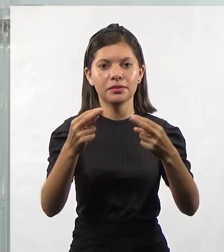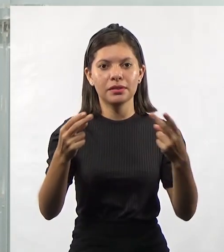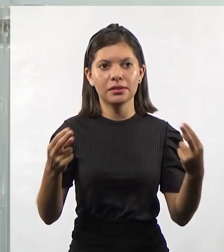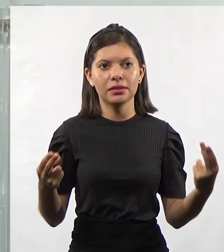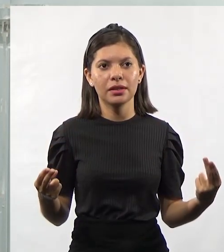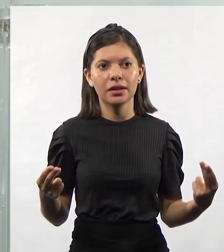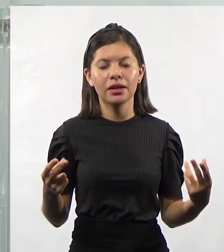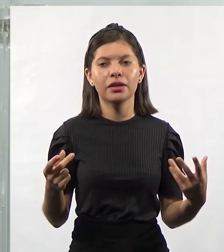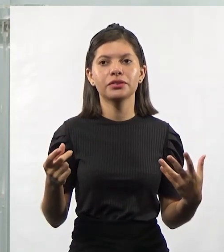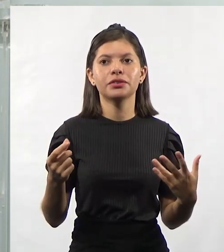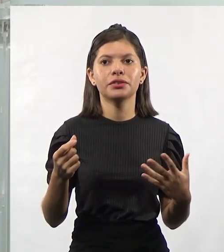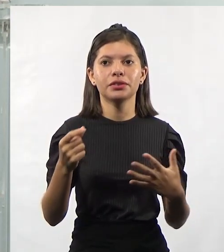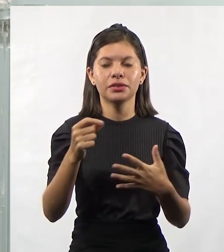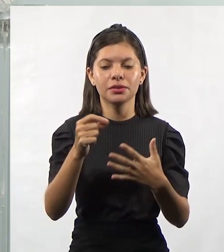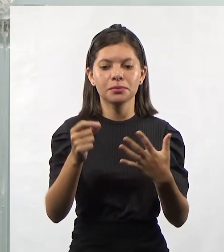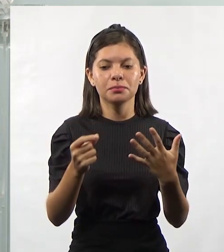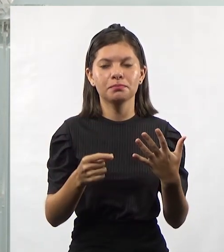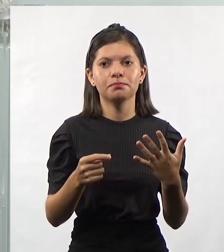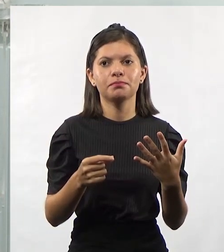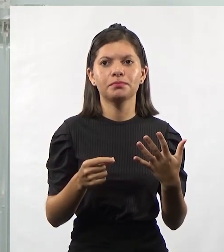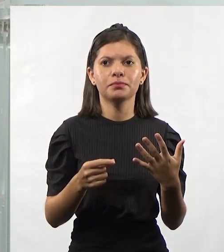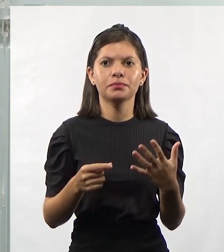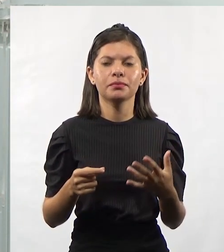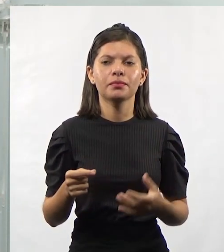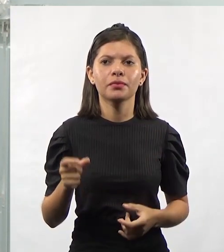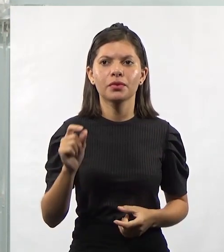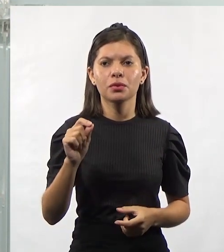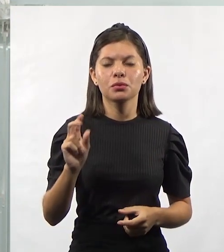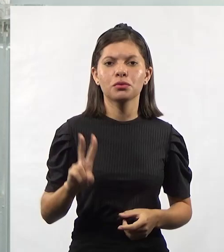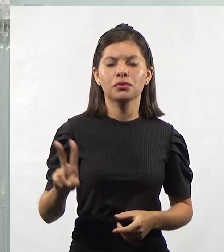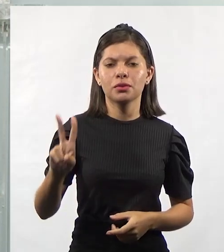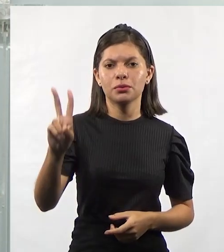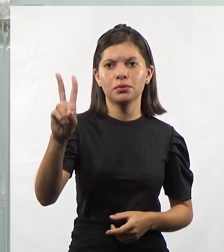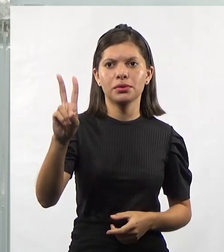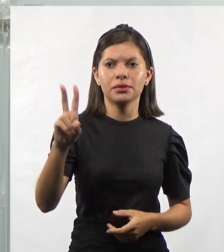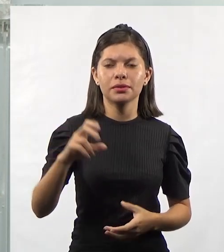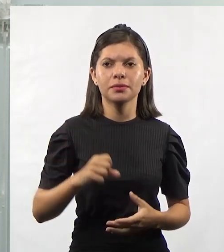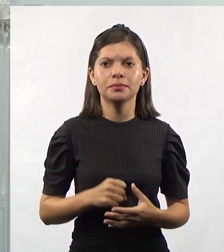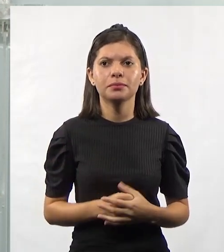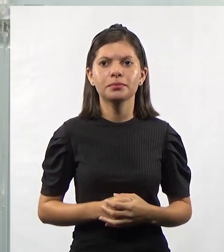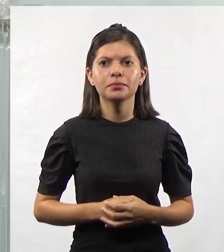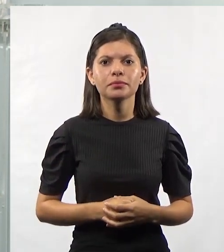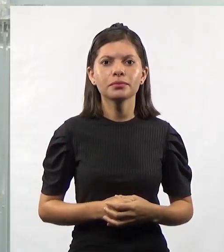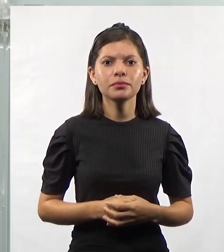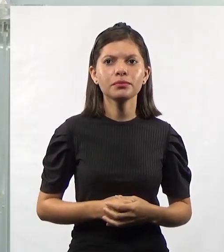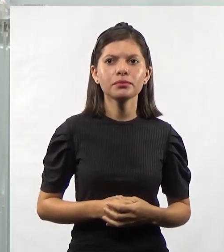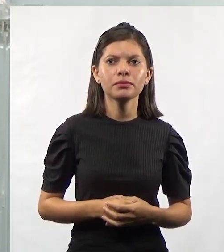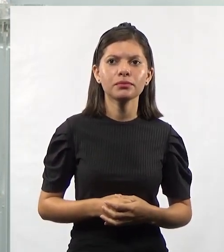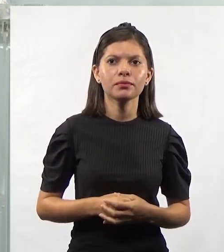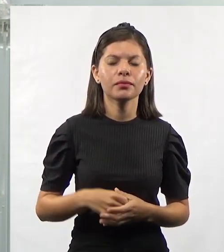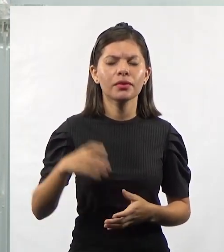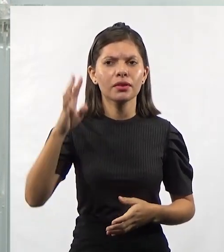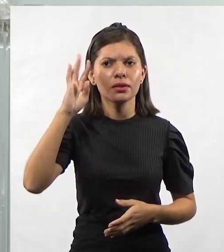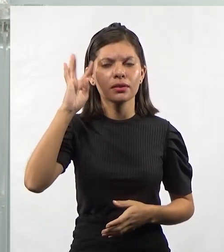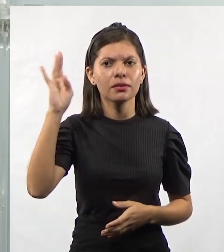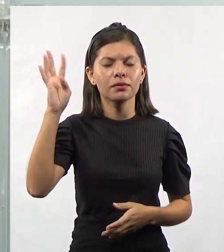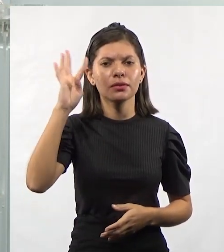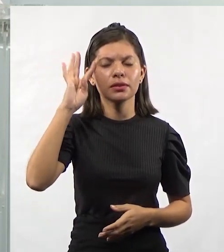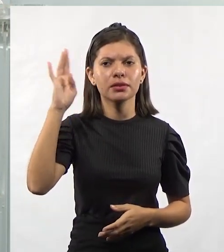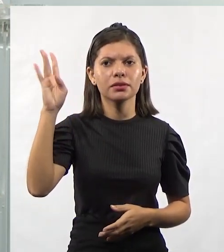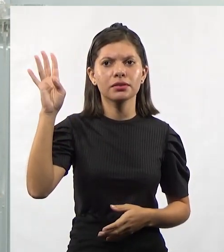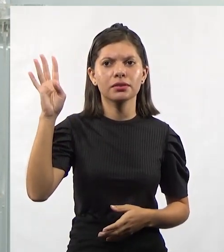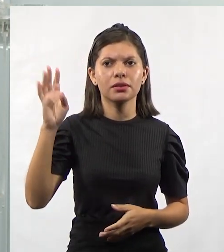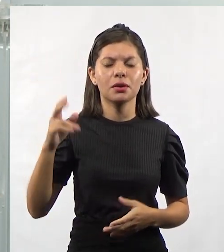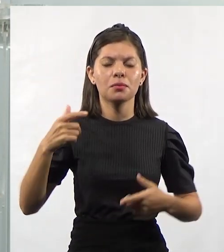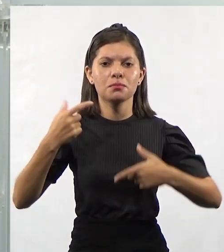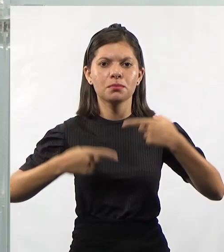da diversidade, esse aspecto da alteridade, o aspecto dos valores, né? Dessa